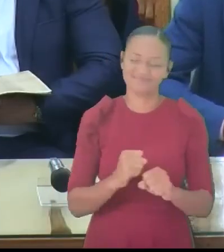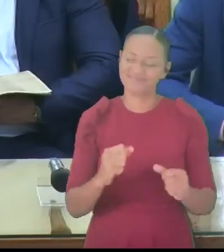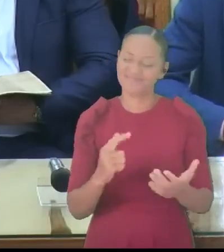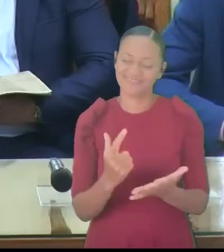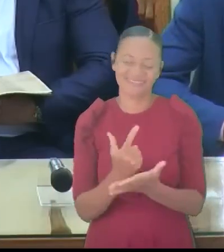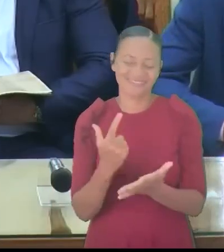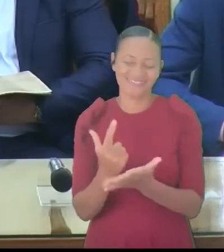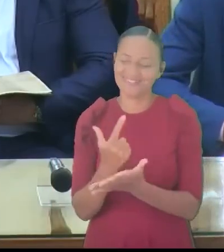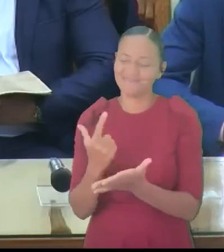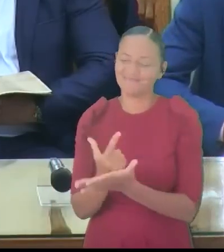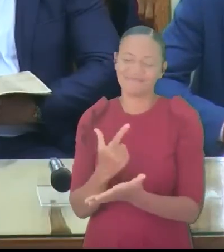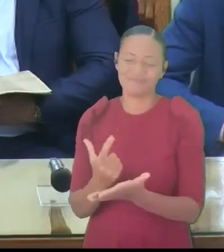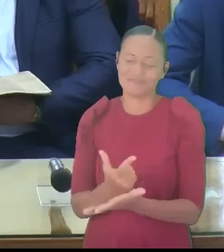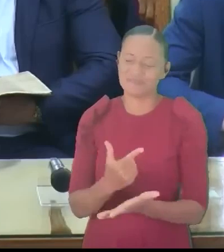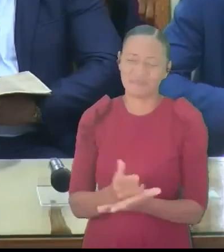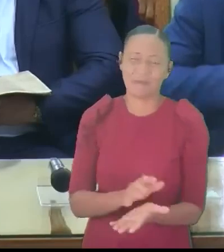livros.